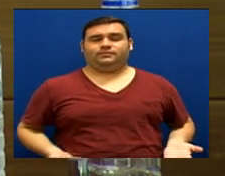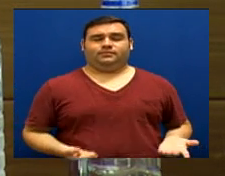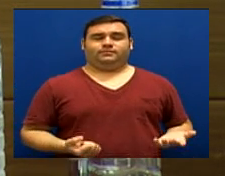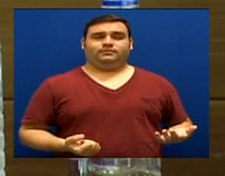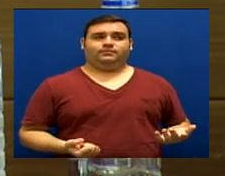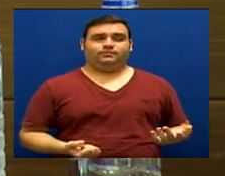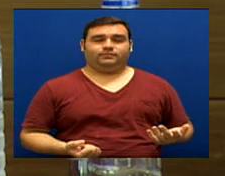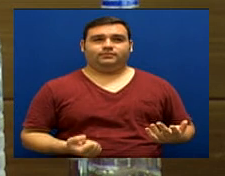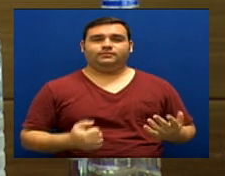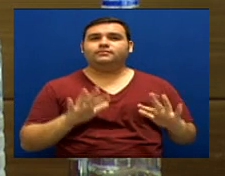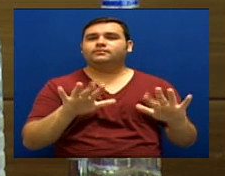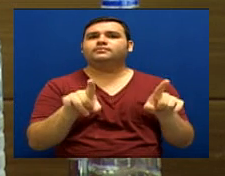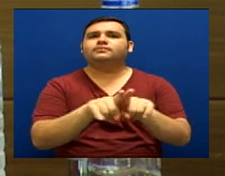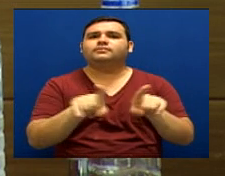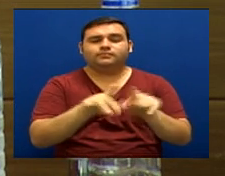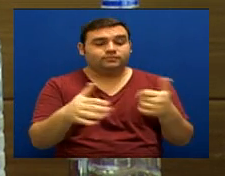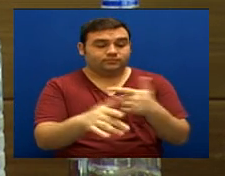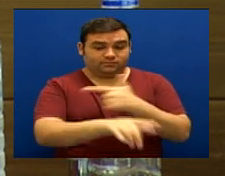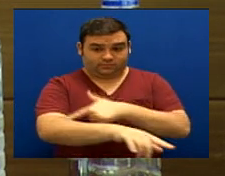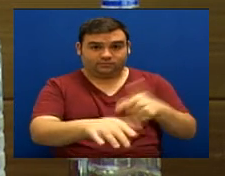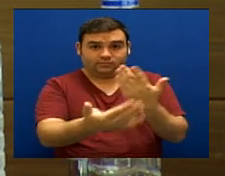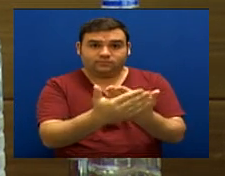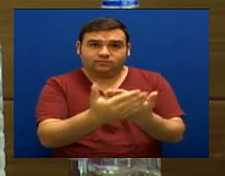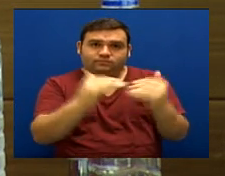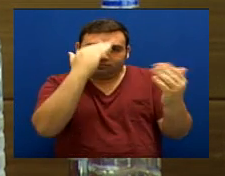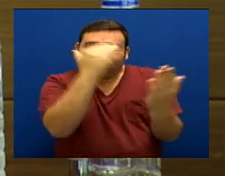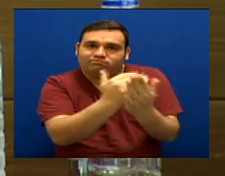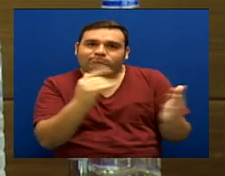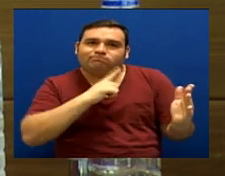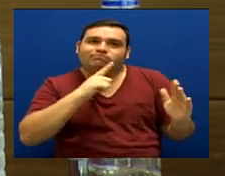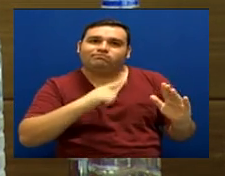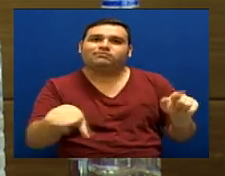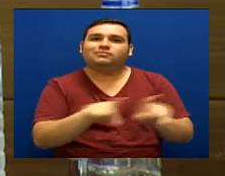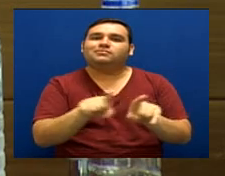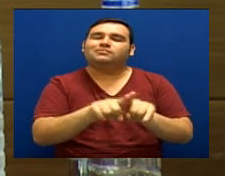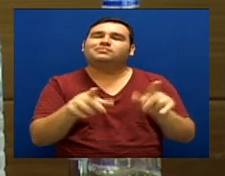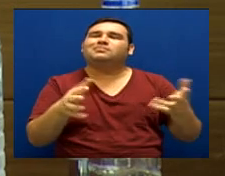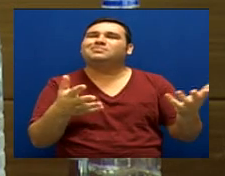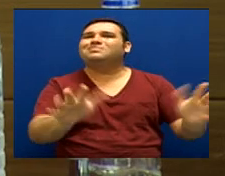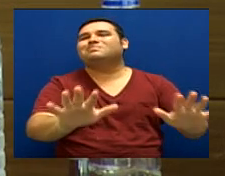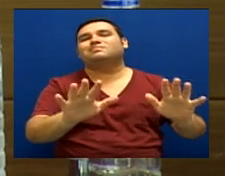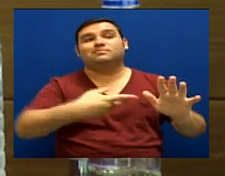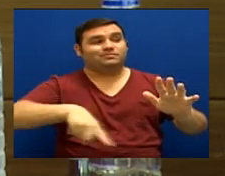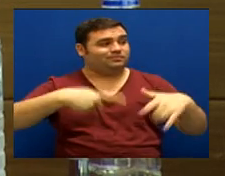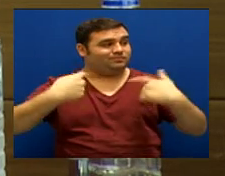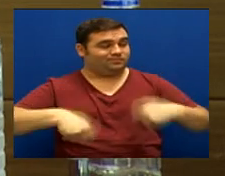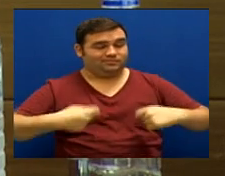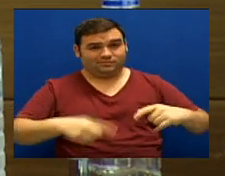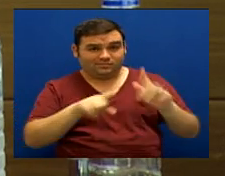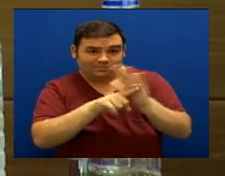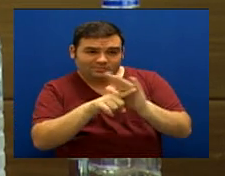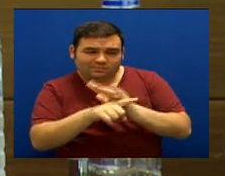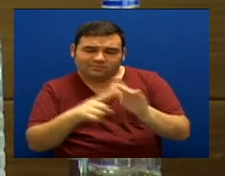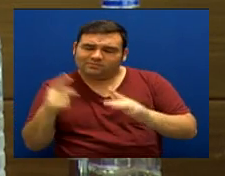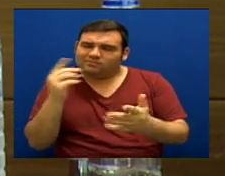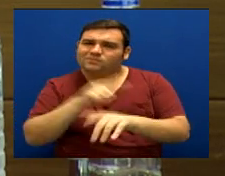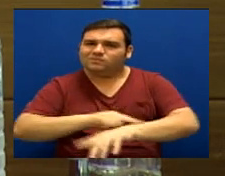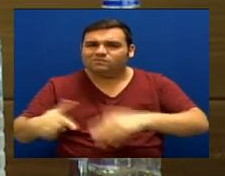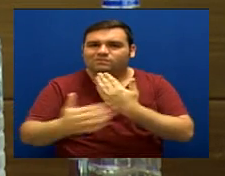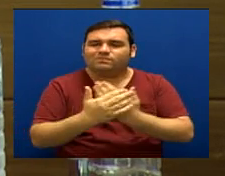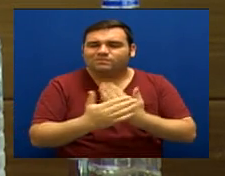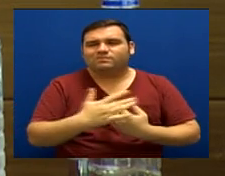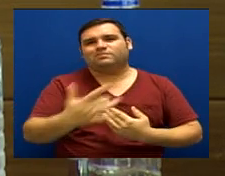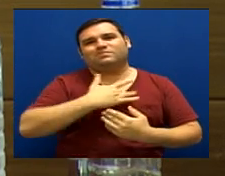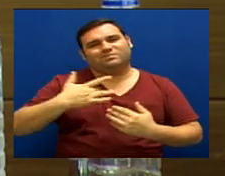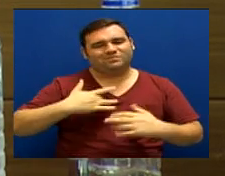a educação está dentro do previsto mas a gente tem que verificar tanto a educação como saúde